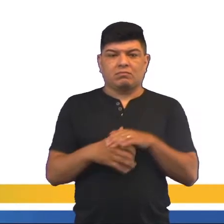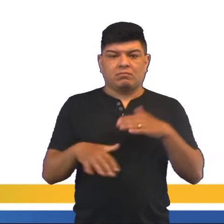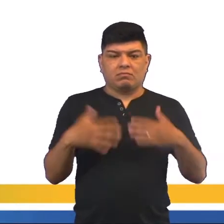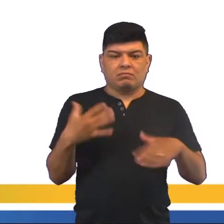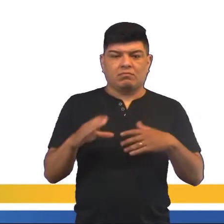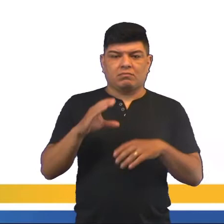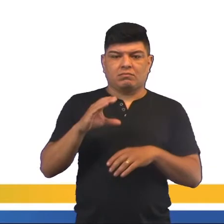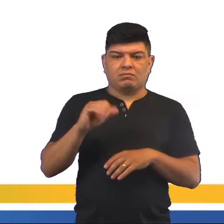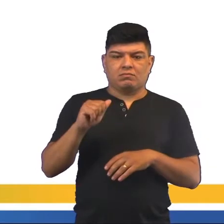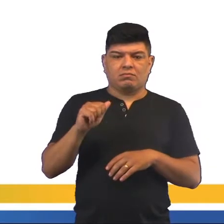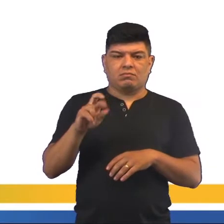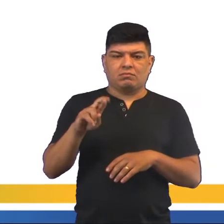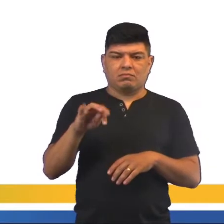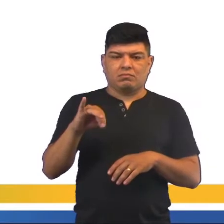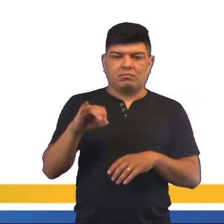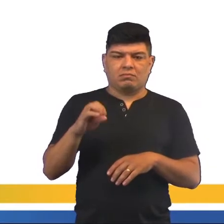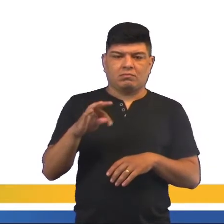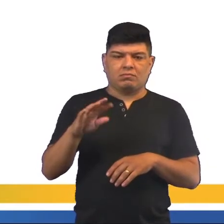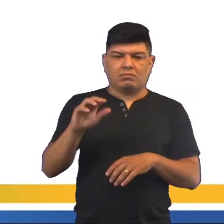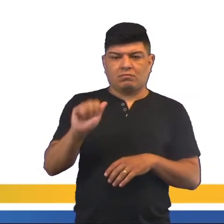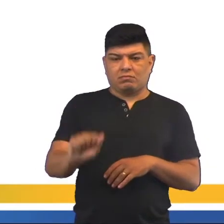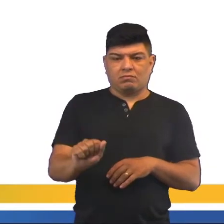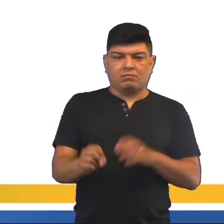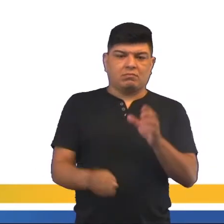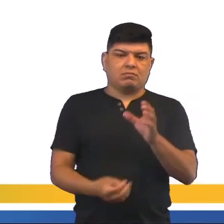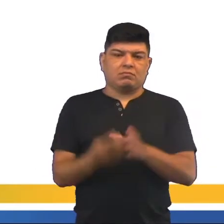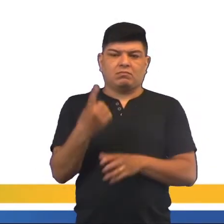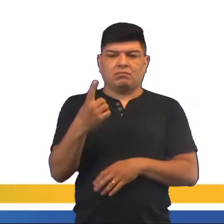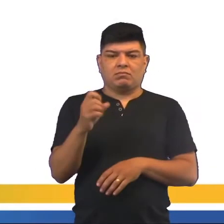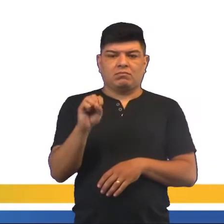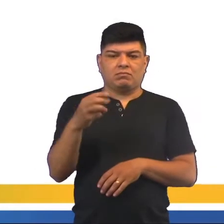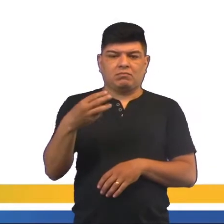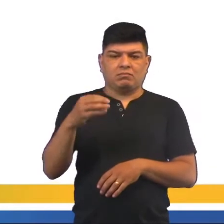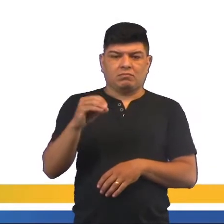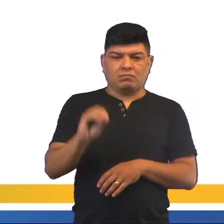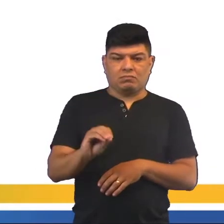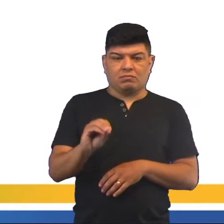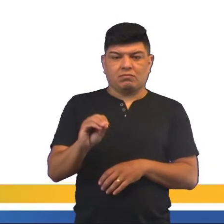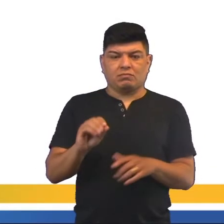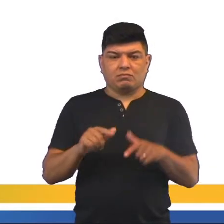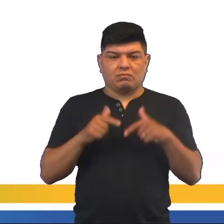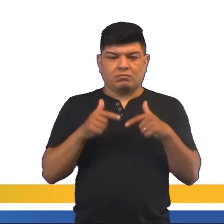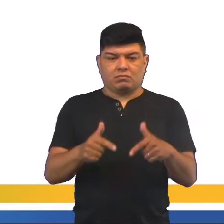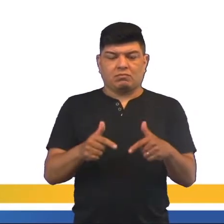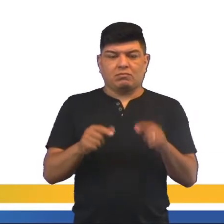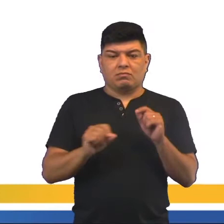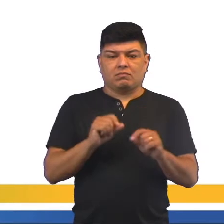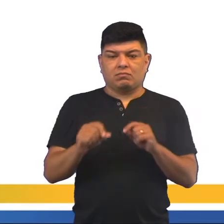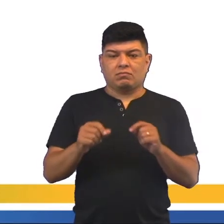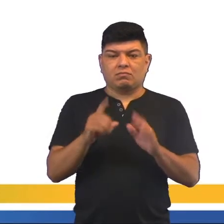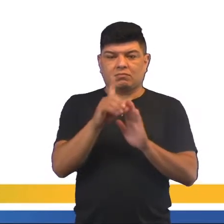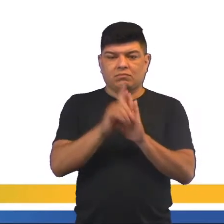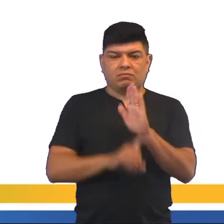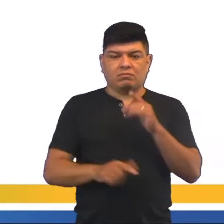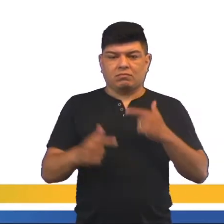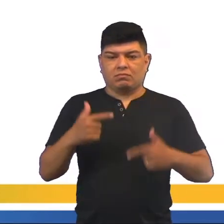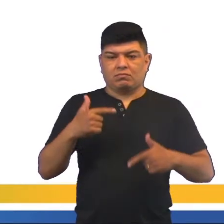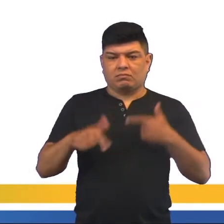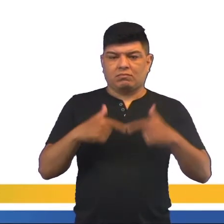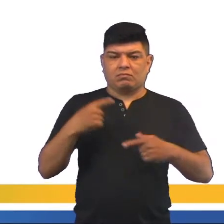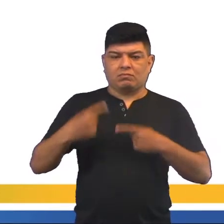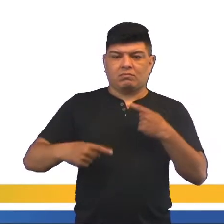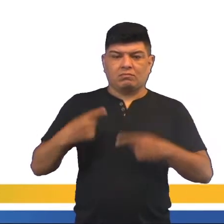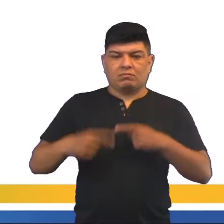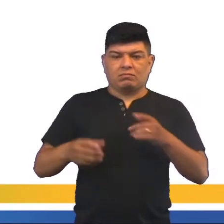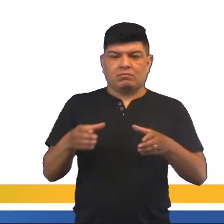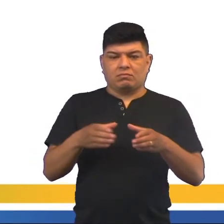O movimento cartista, por sua vez, surgiu na década de 1830 e lutava por direitos trabalhistas e políticos para a classe